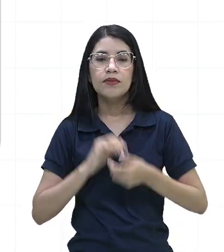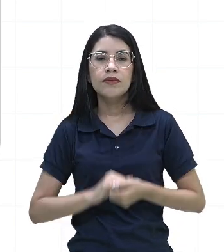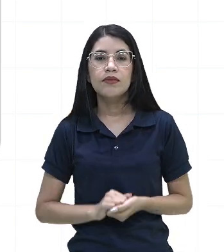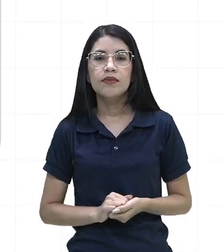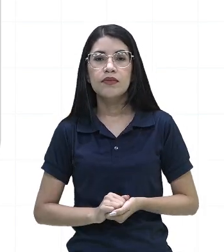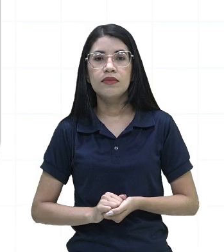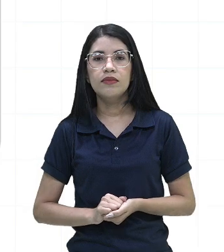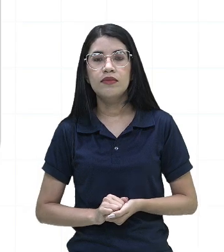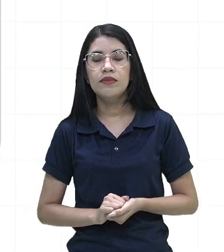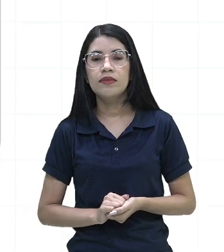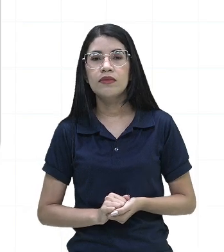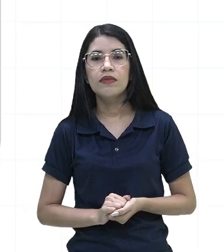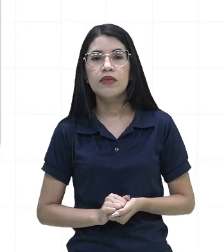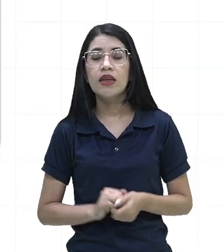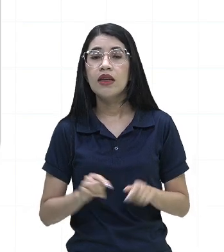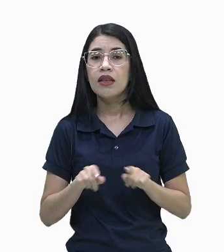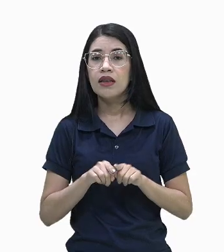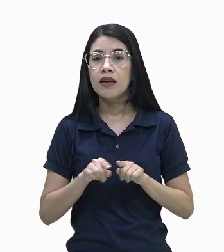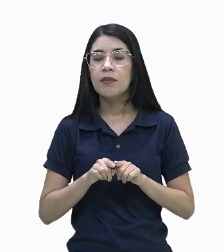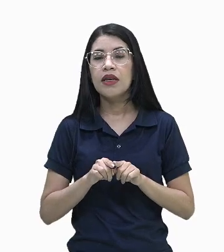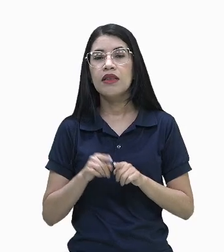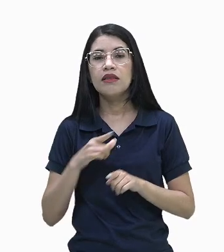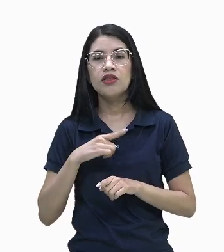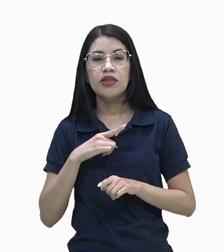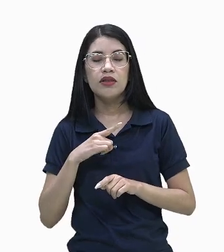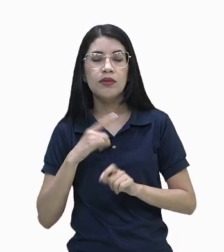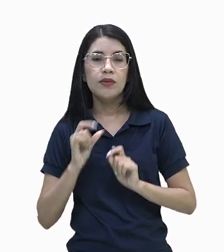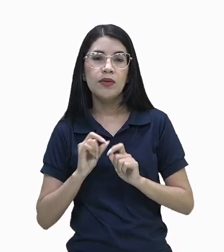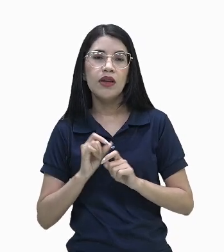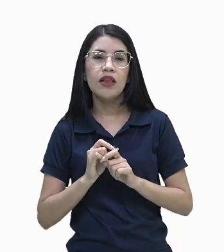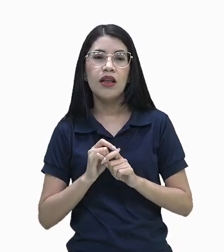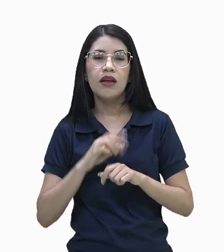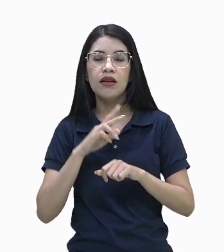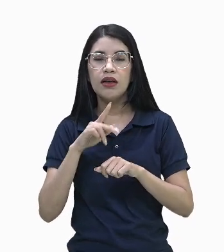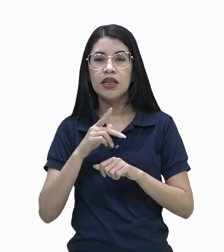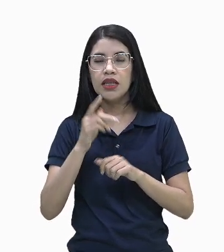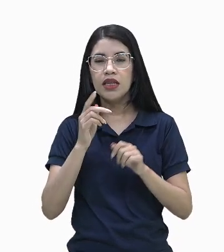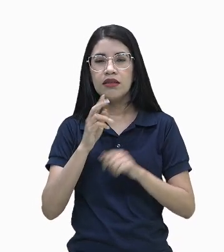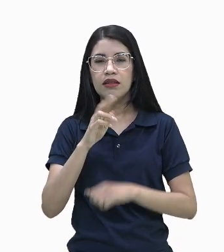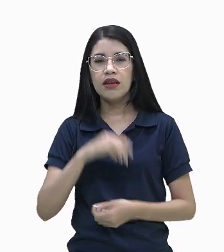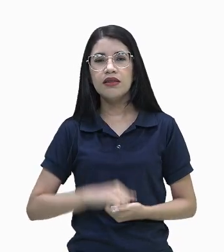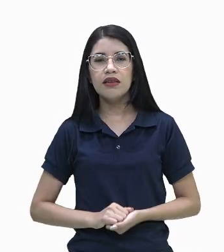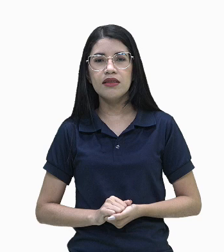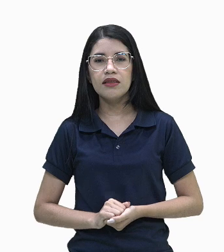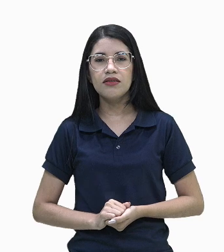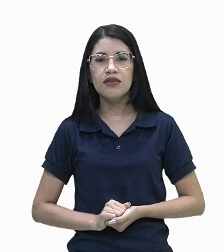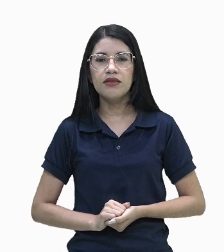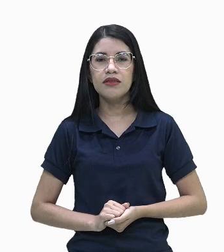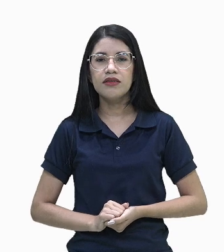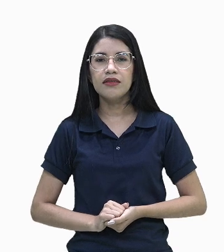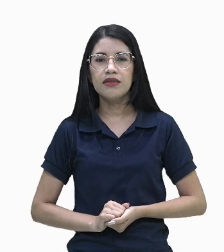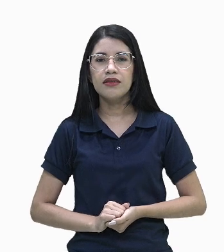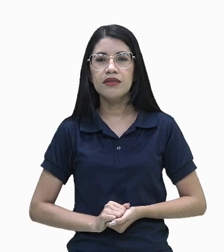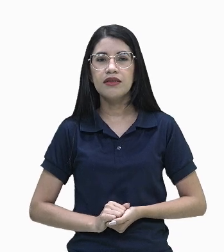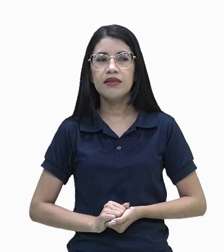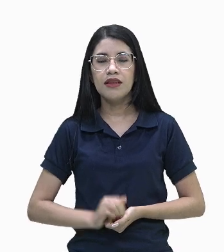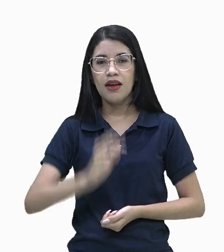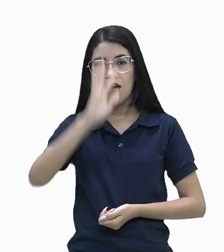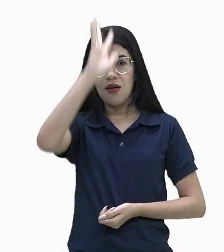Mas o teatro também ele vem em Roma. Roma vai buscar também essa influência grega para